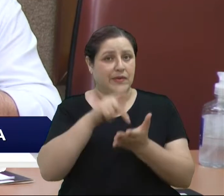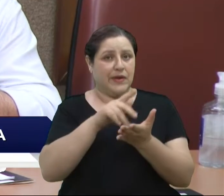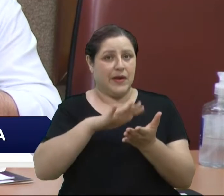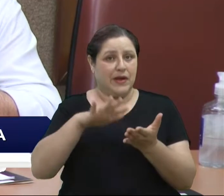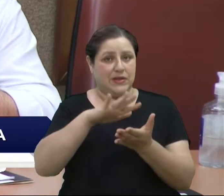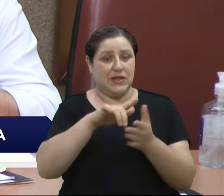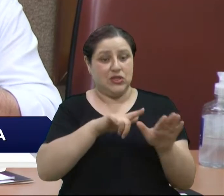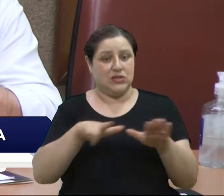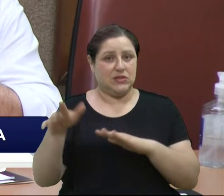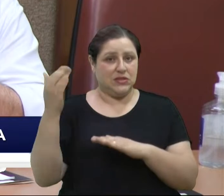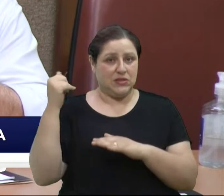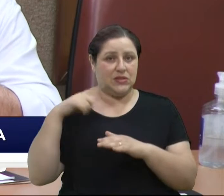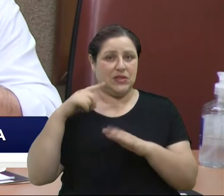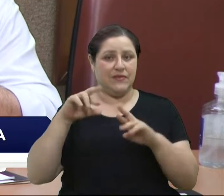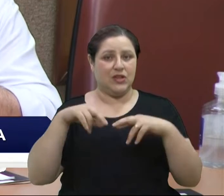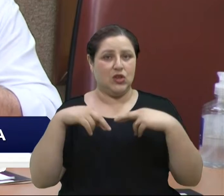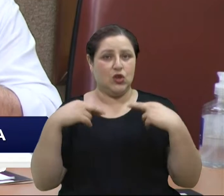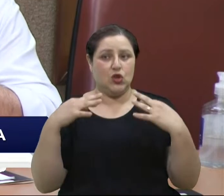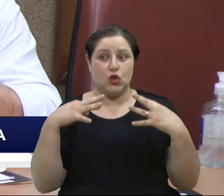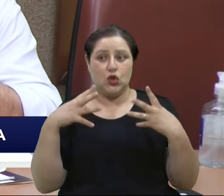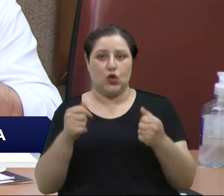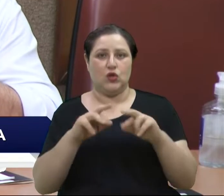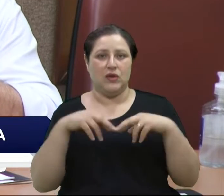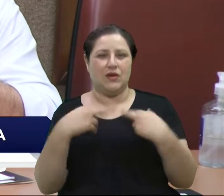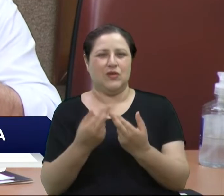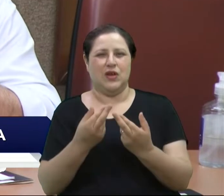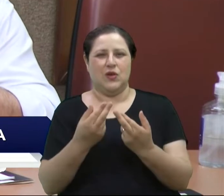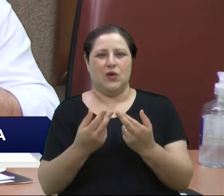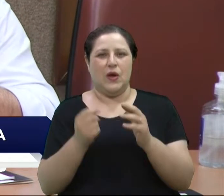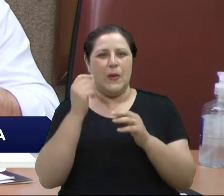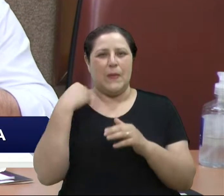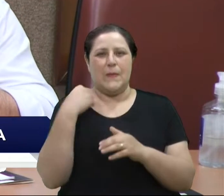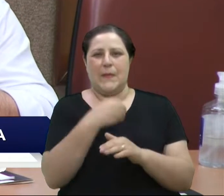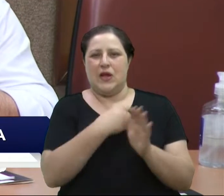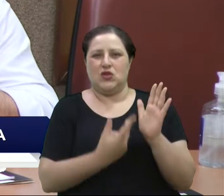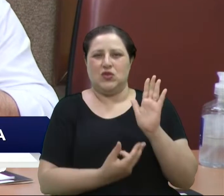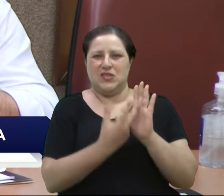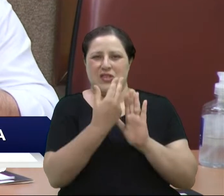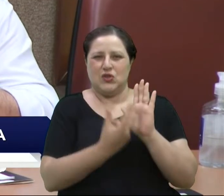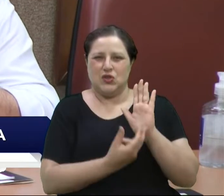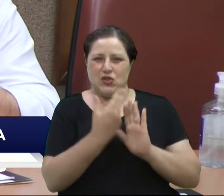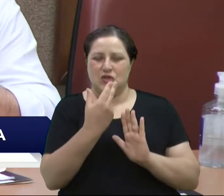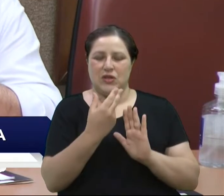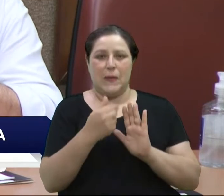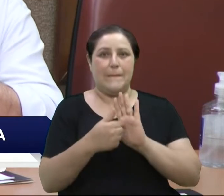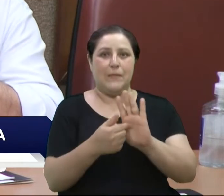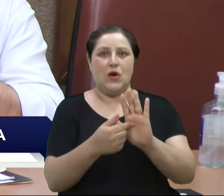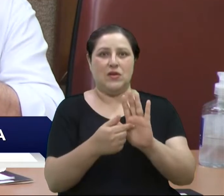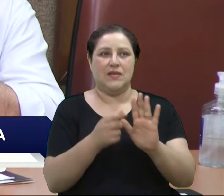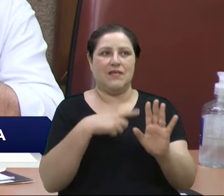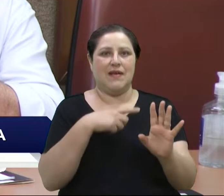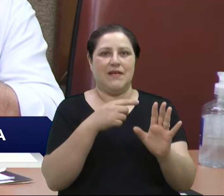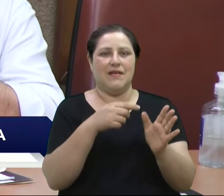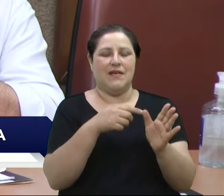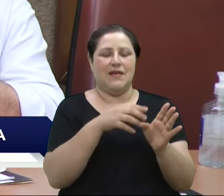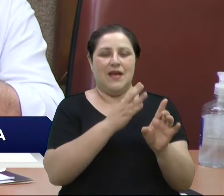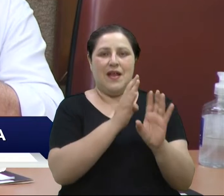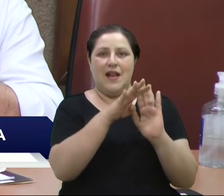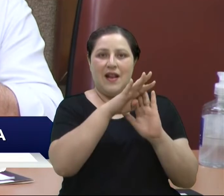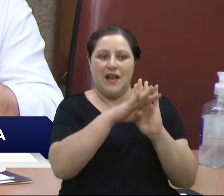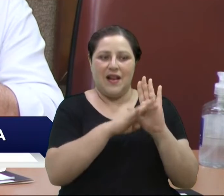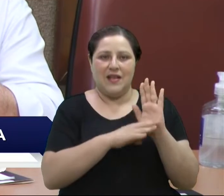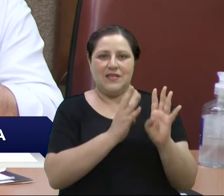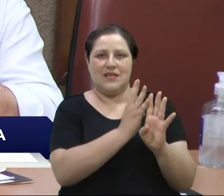na semana passada, com todos os cirurgiões, todos eles expondo as suas listas de espera, expondo que várias deles,